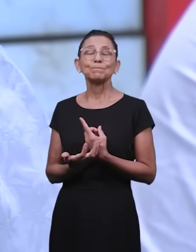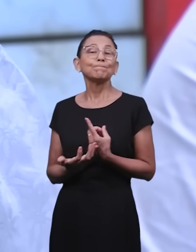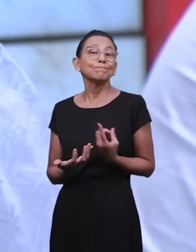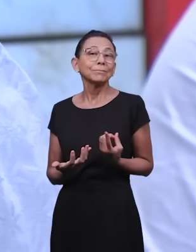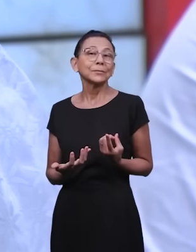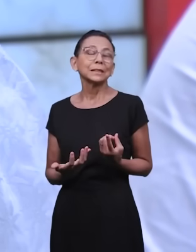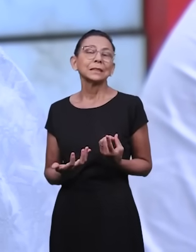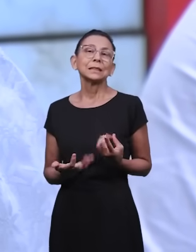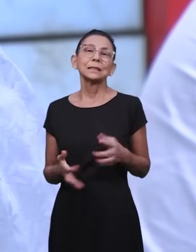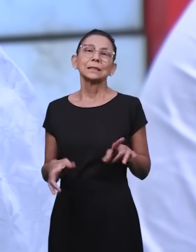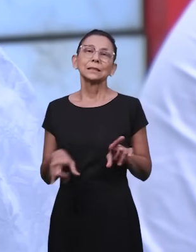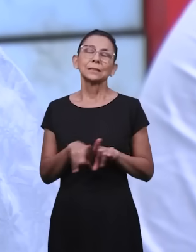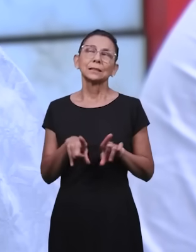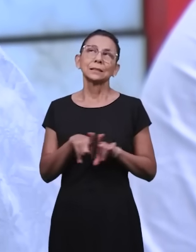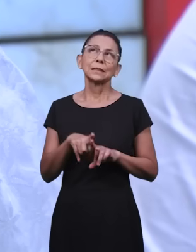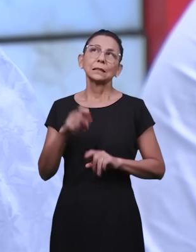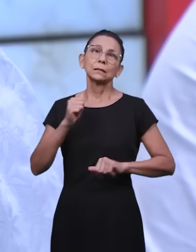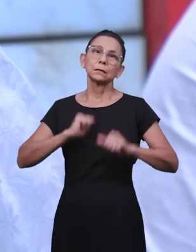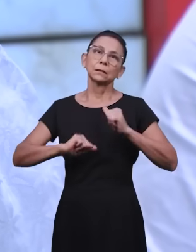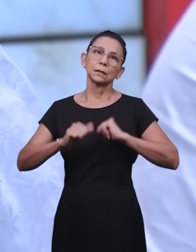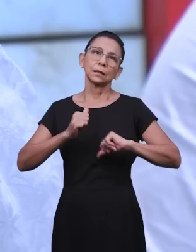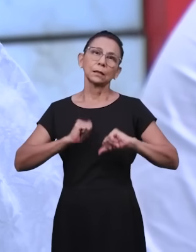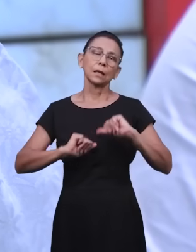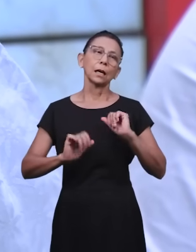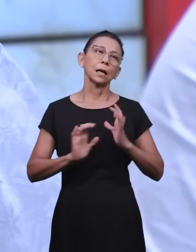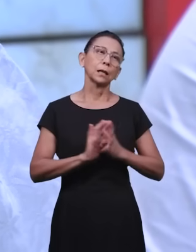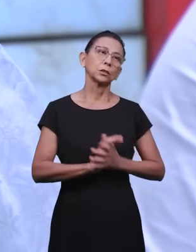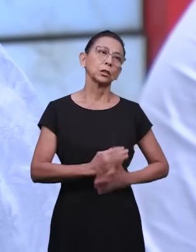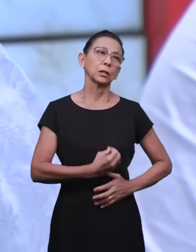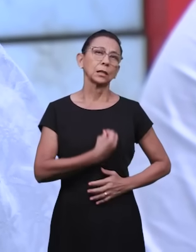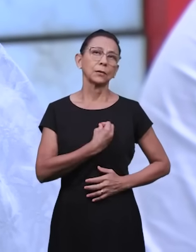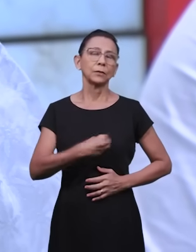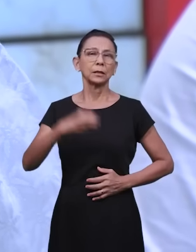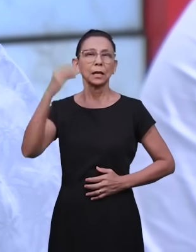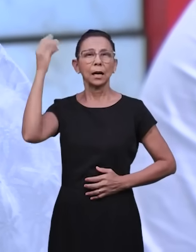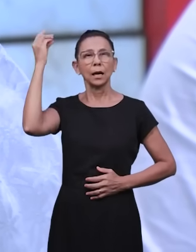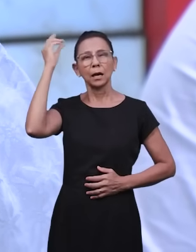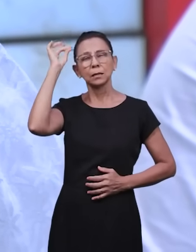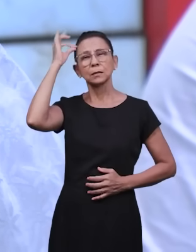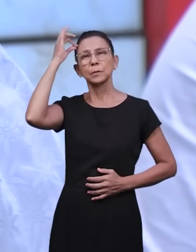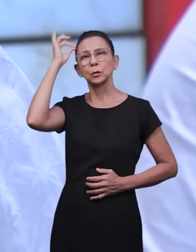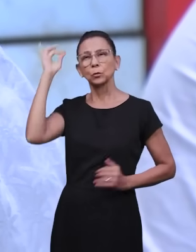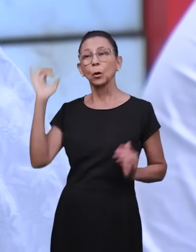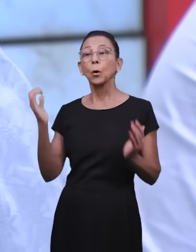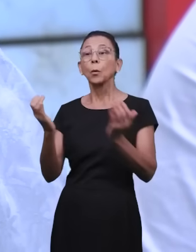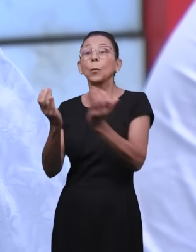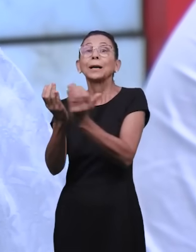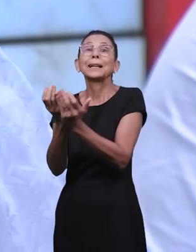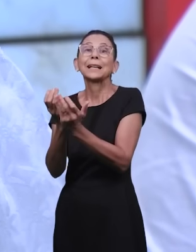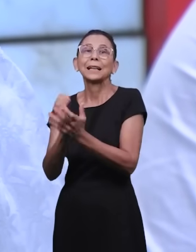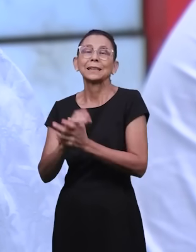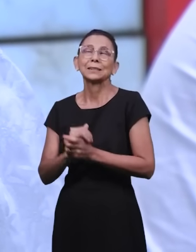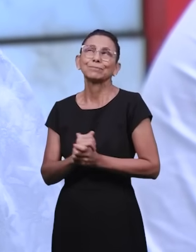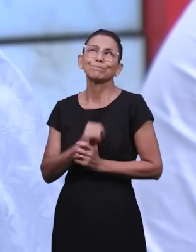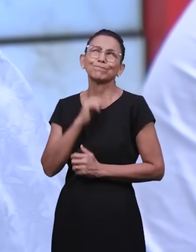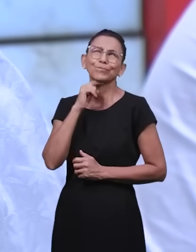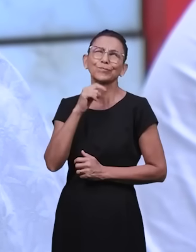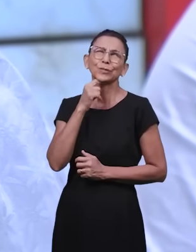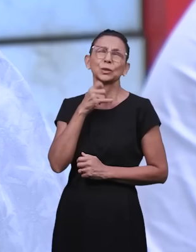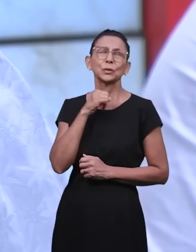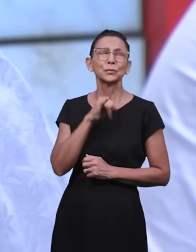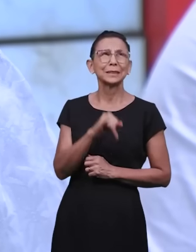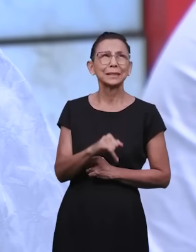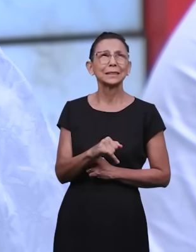ansiedade. Inclusive no meio espiritual, cristão, né? Alguns, às vezes, têm dúvida se isso é uma